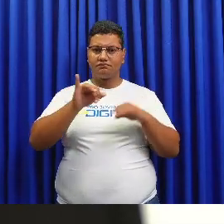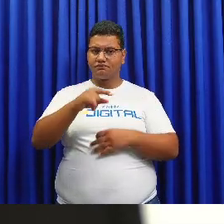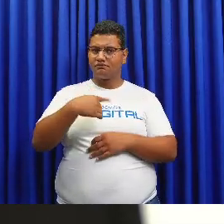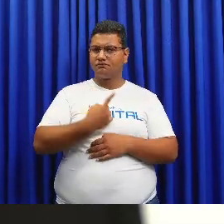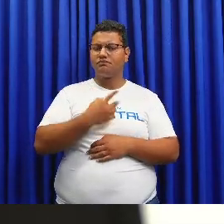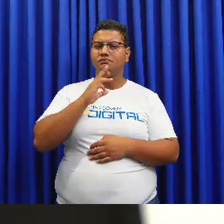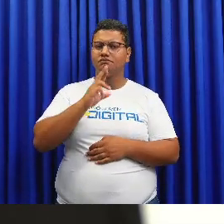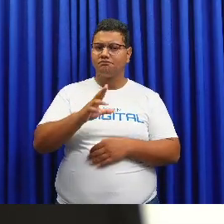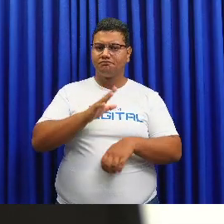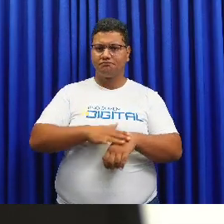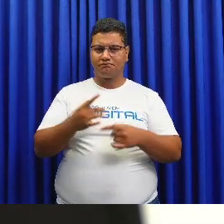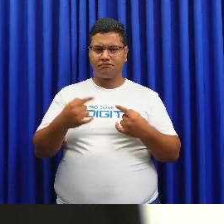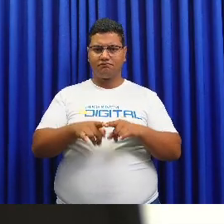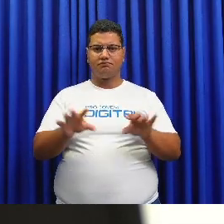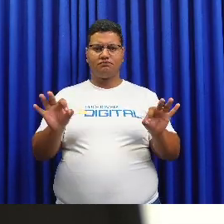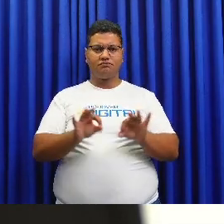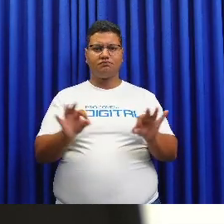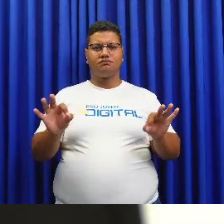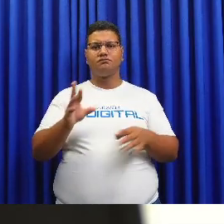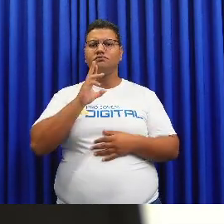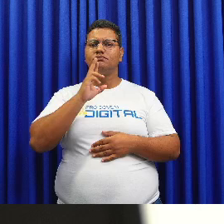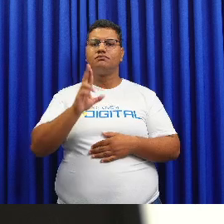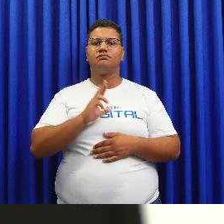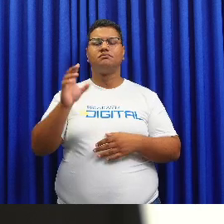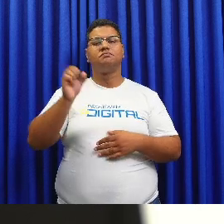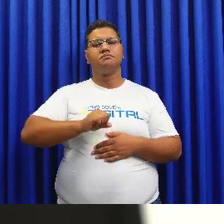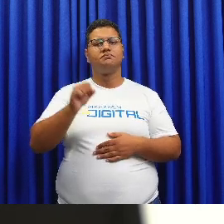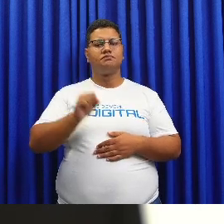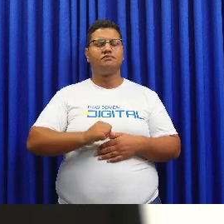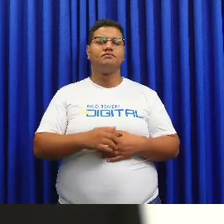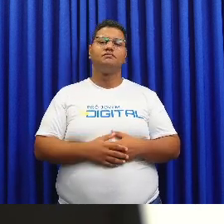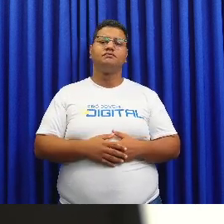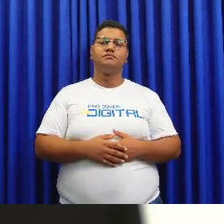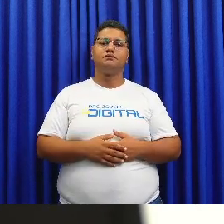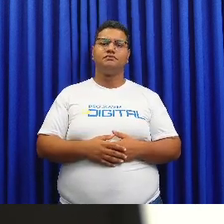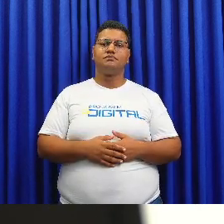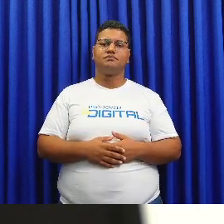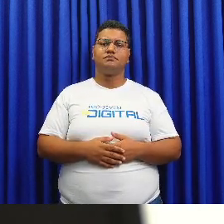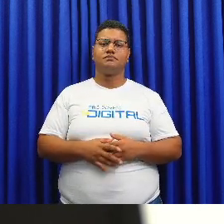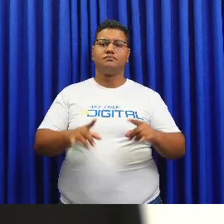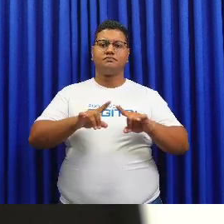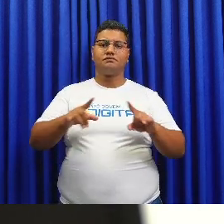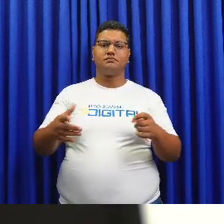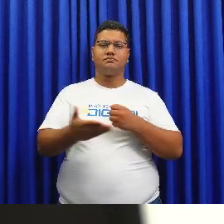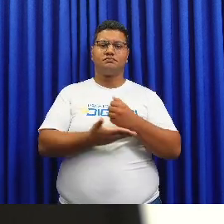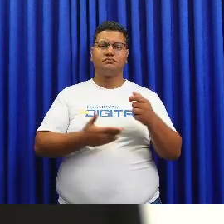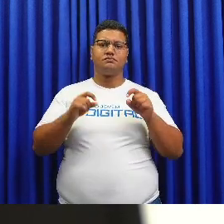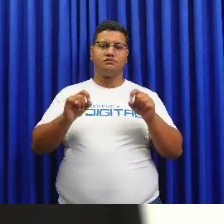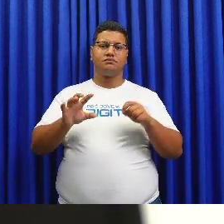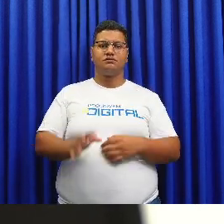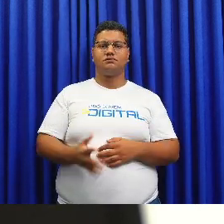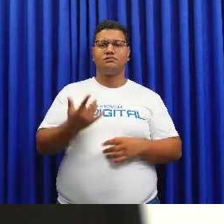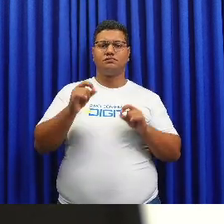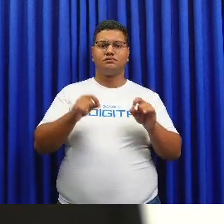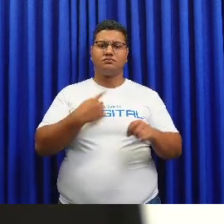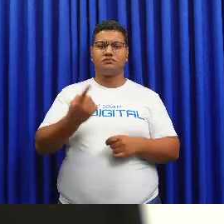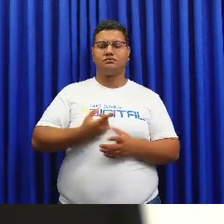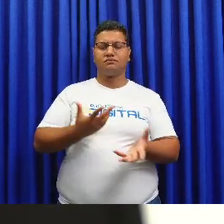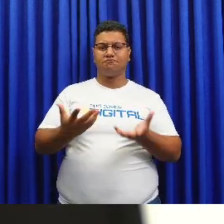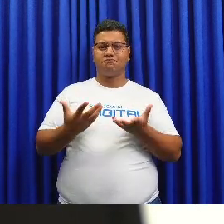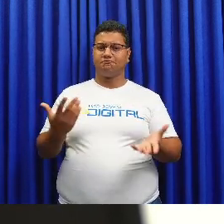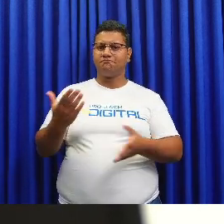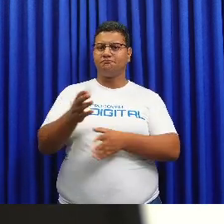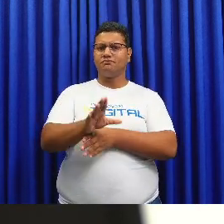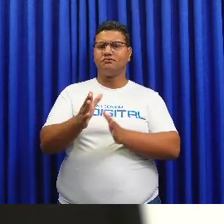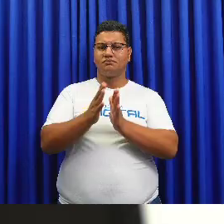conseguir responder na hora, a gente vai te responder em algum momento, sim, beleza? Mas basicamente nós queremos estar